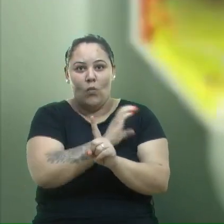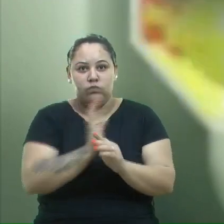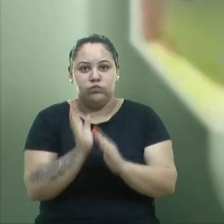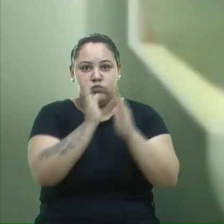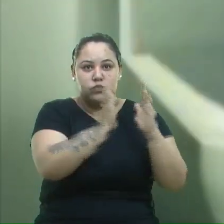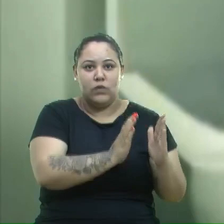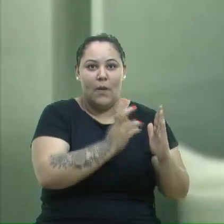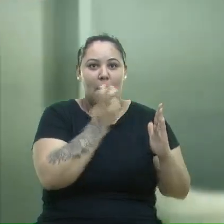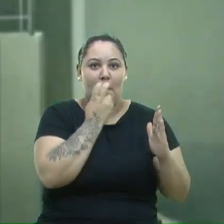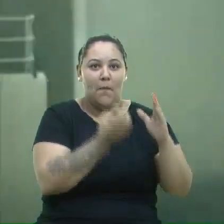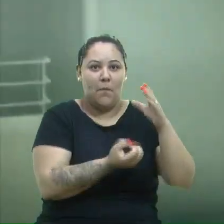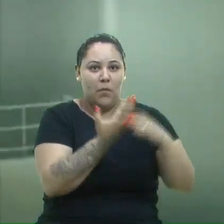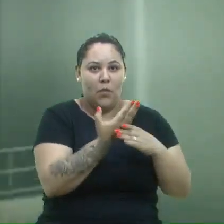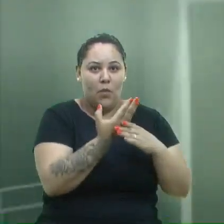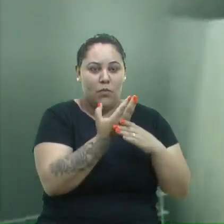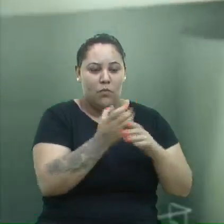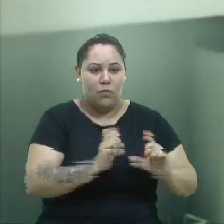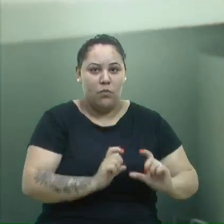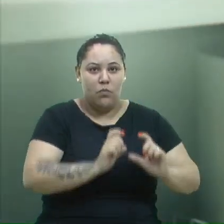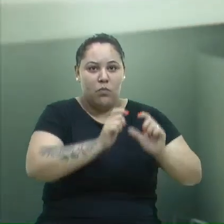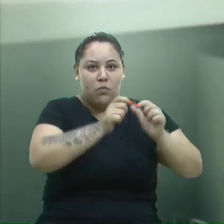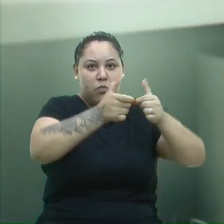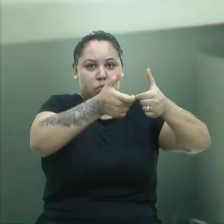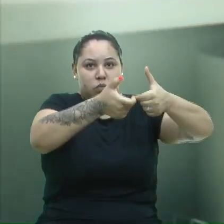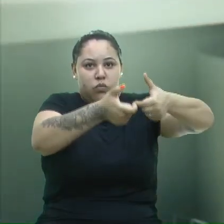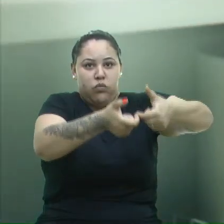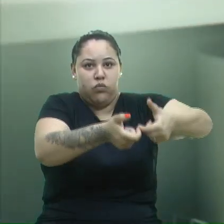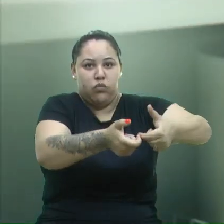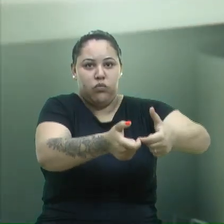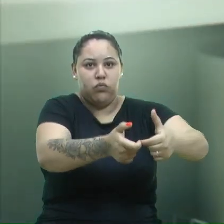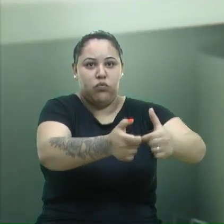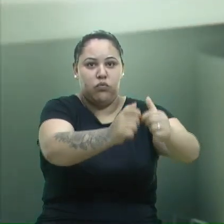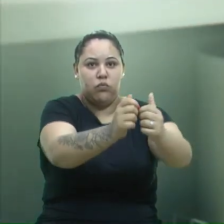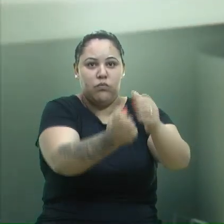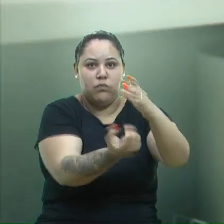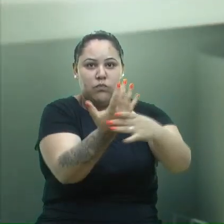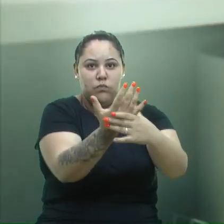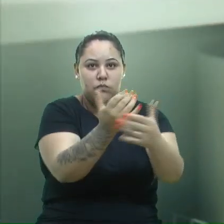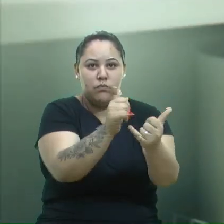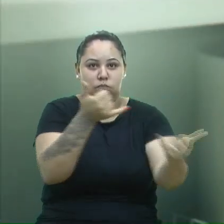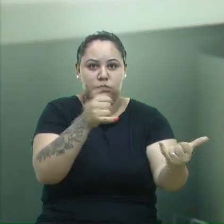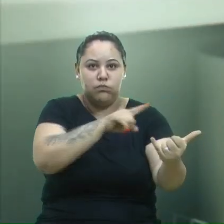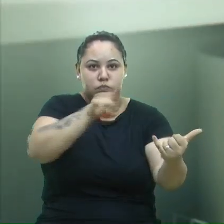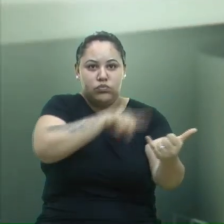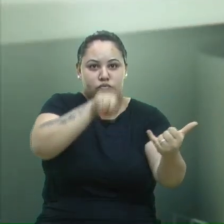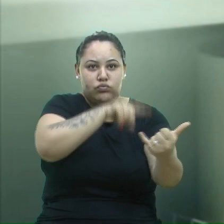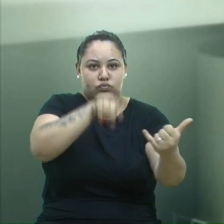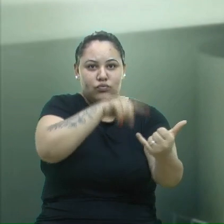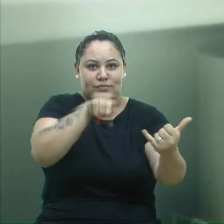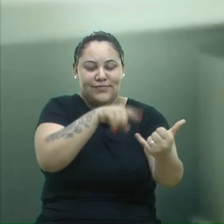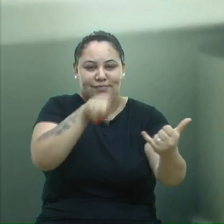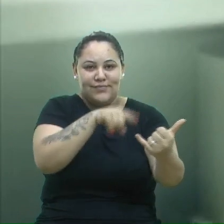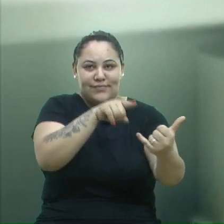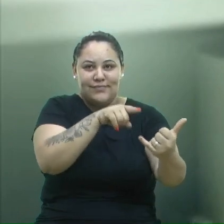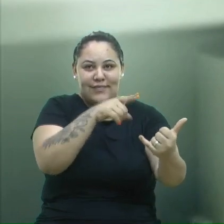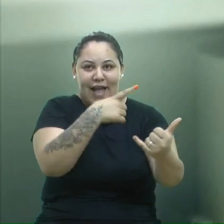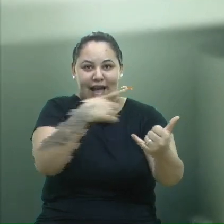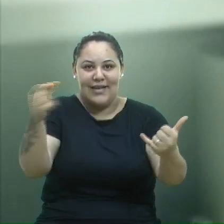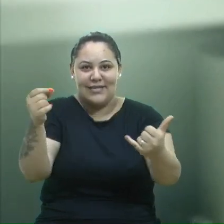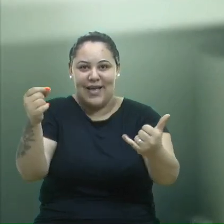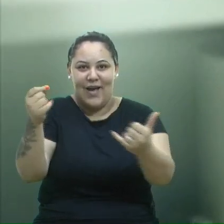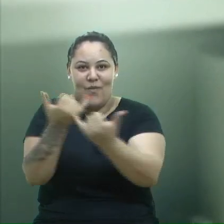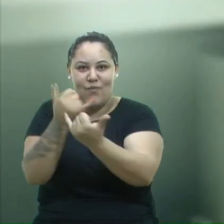por uma tubulação alimenta uma turbina geradora de energia. Daqui sai eletricidade para atender o equivalente a